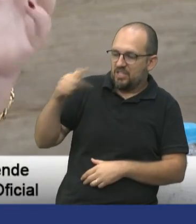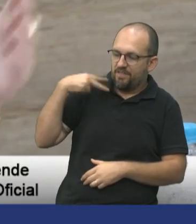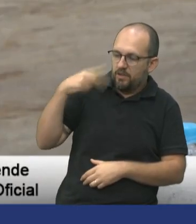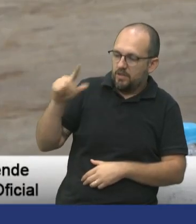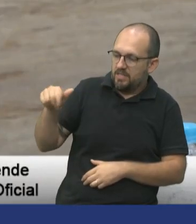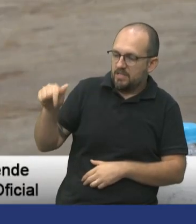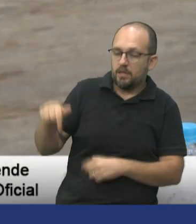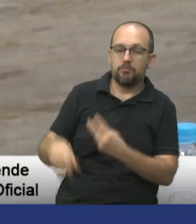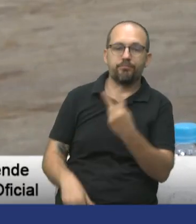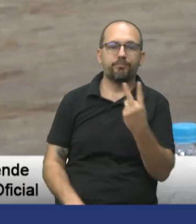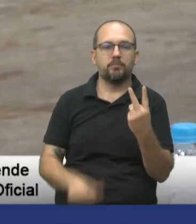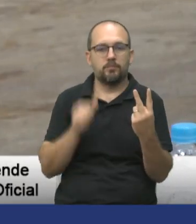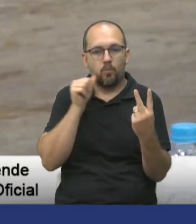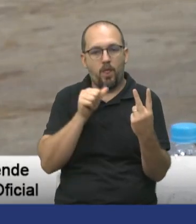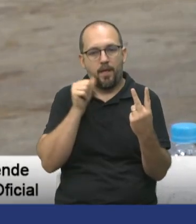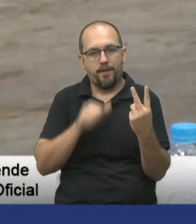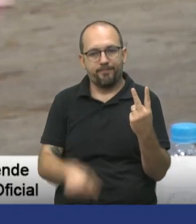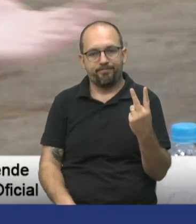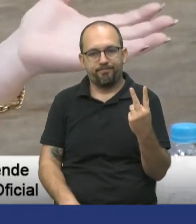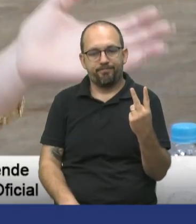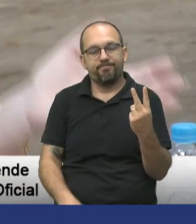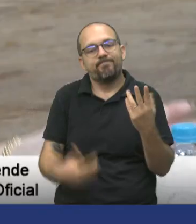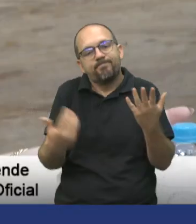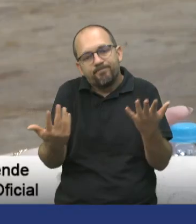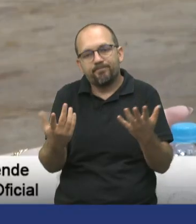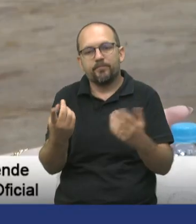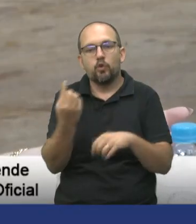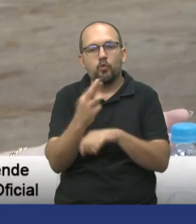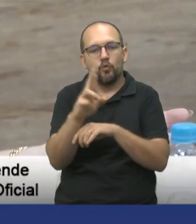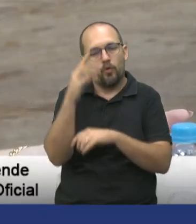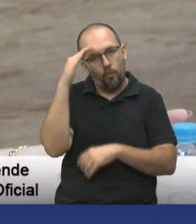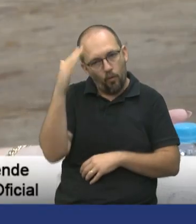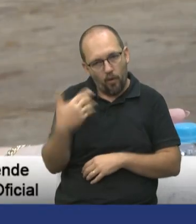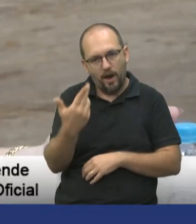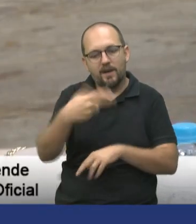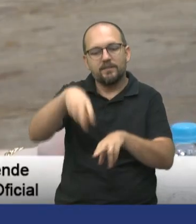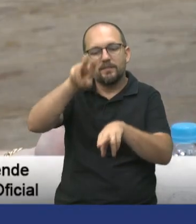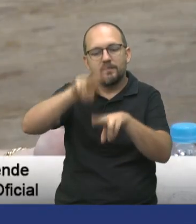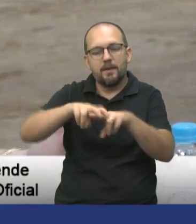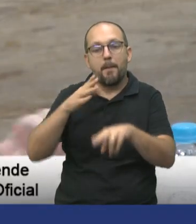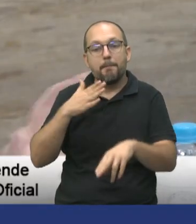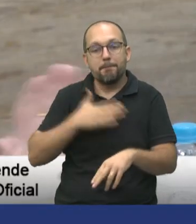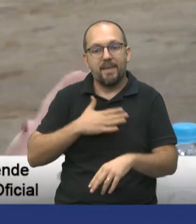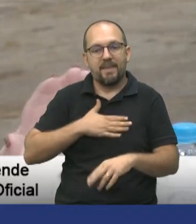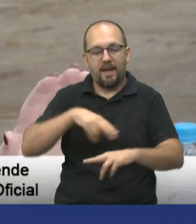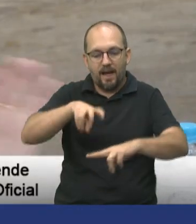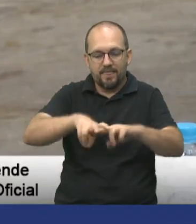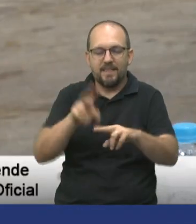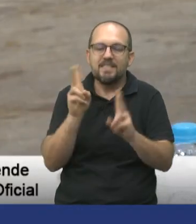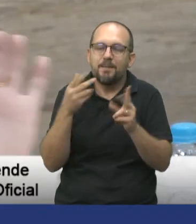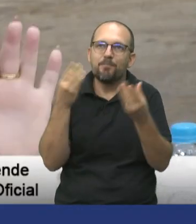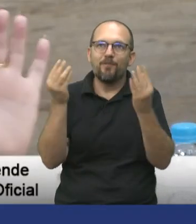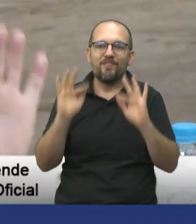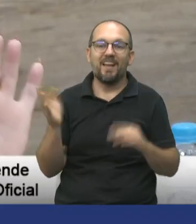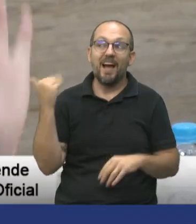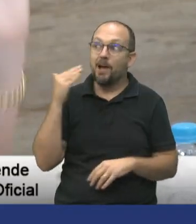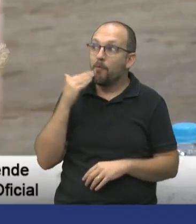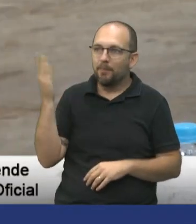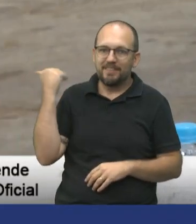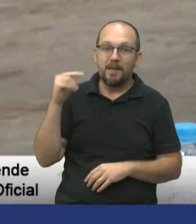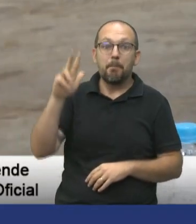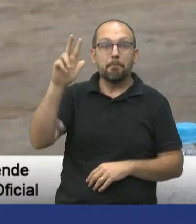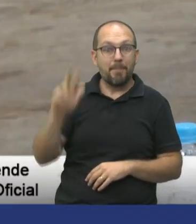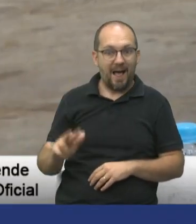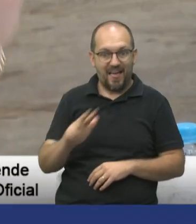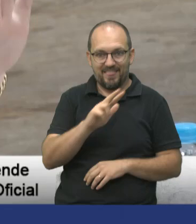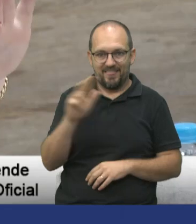Aliás, doutora, muita honra da senhora estar sentada na minha cadeira. Fico muito feliz, eu sempre peço. Outro dia eu pedi para um padre que veio,